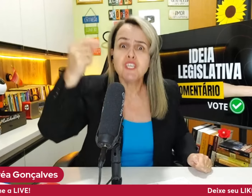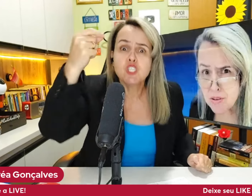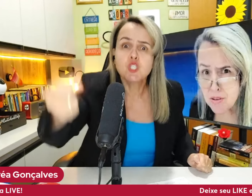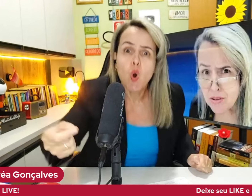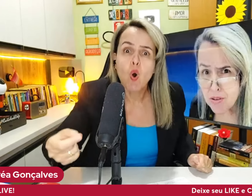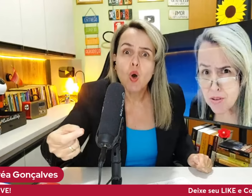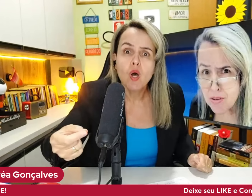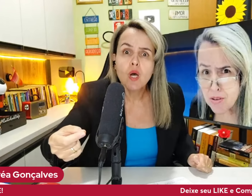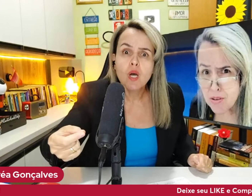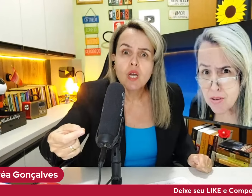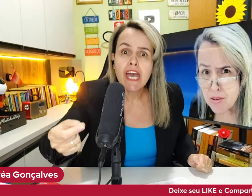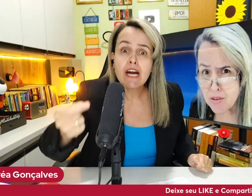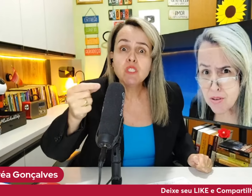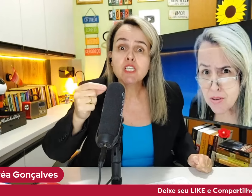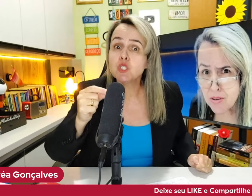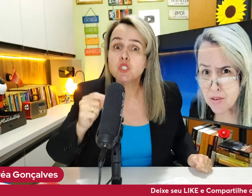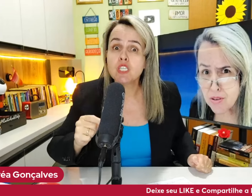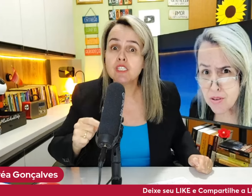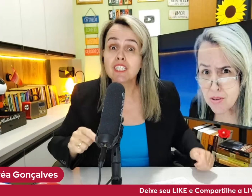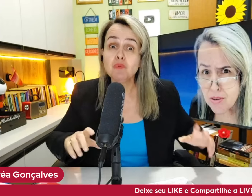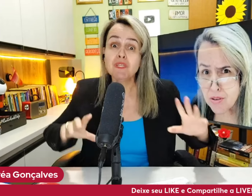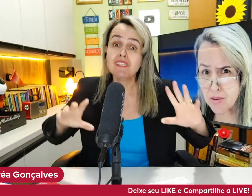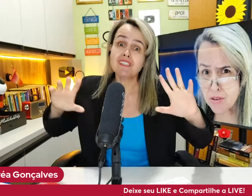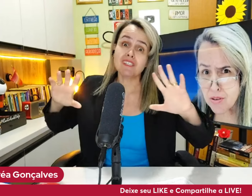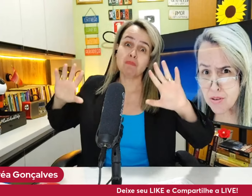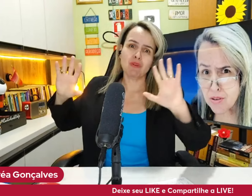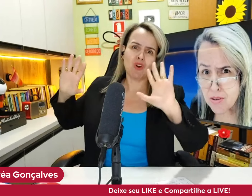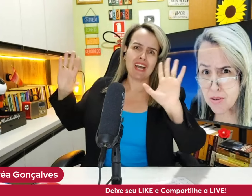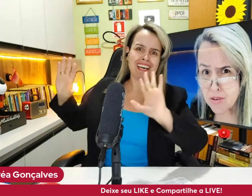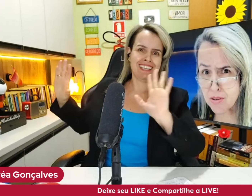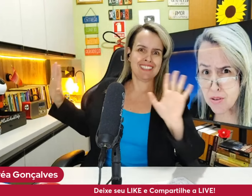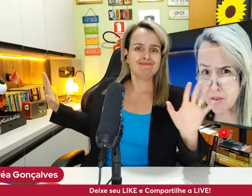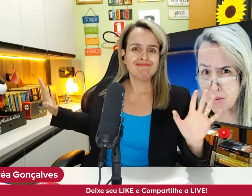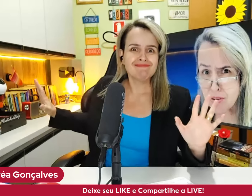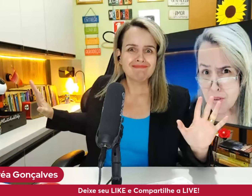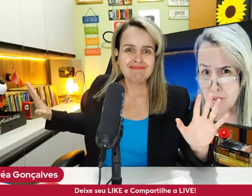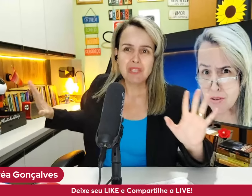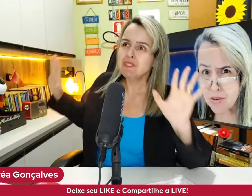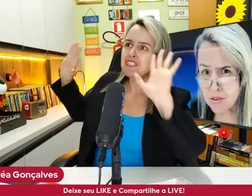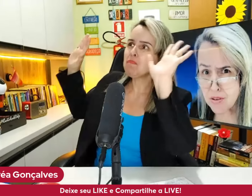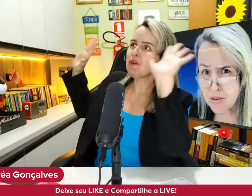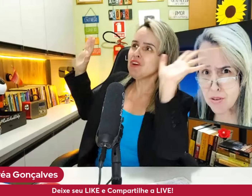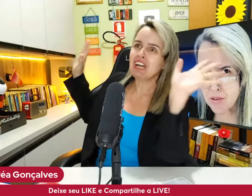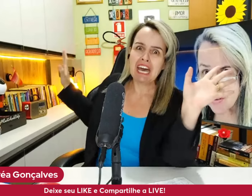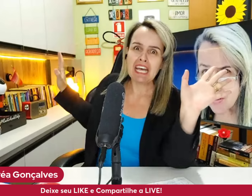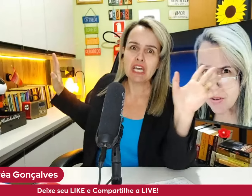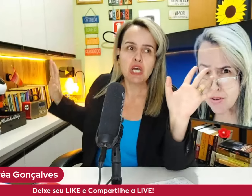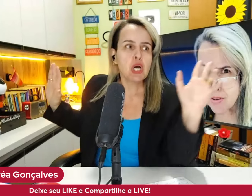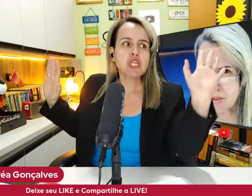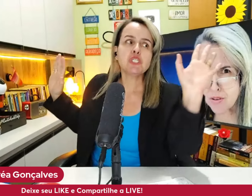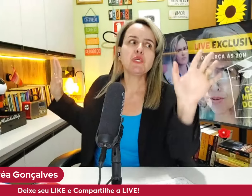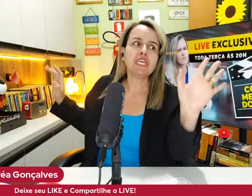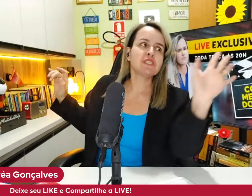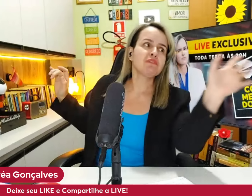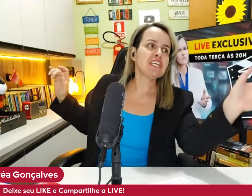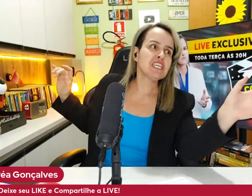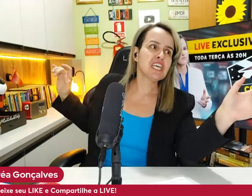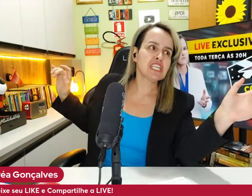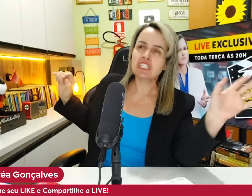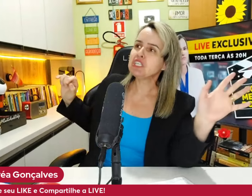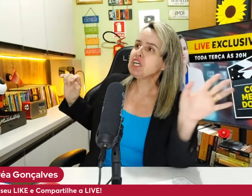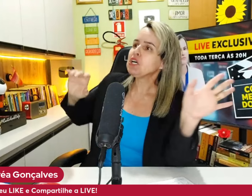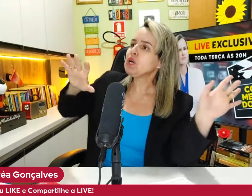de ofício é a única justiça que não precisa ser provocada não precisa ser provocada ó juiz